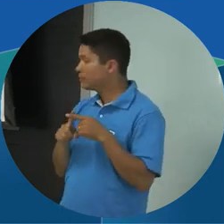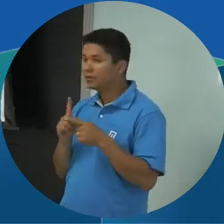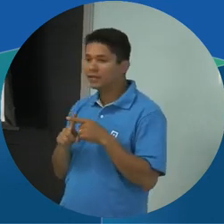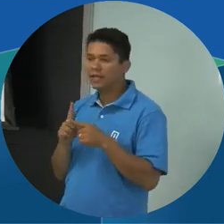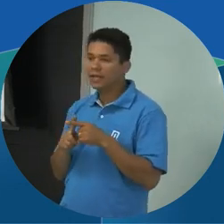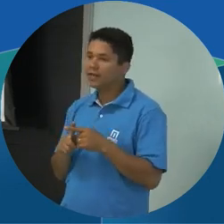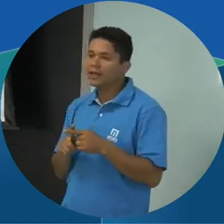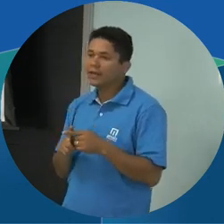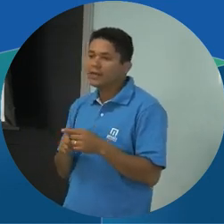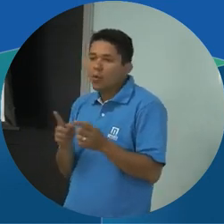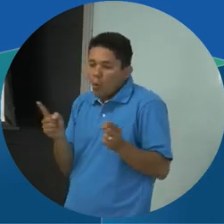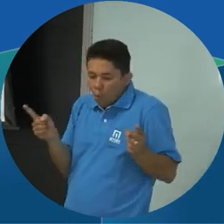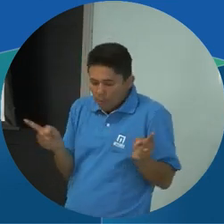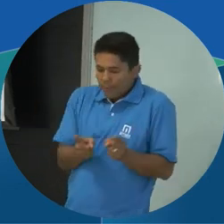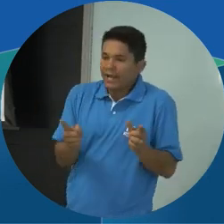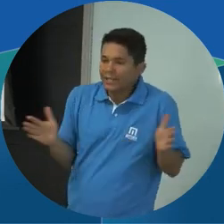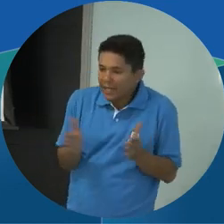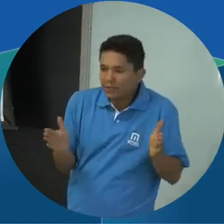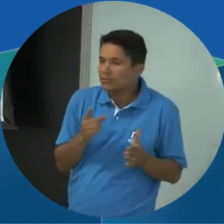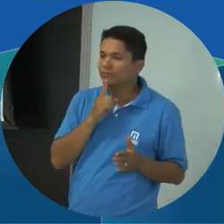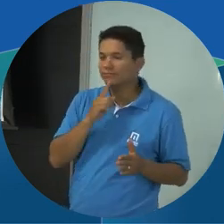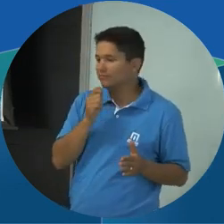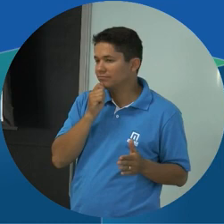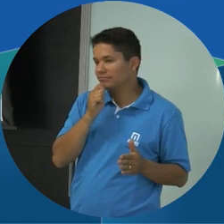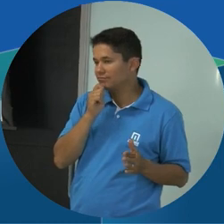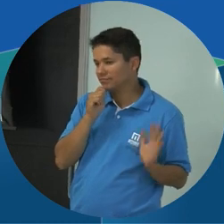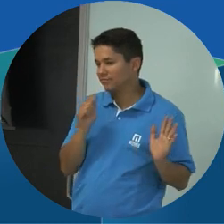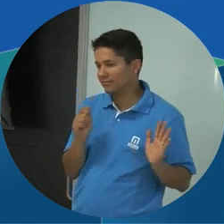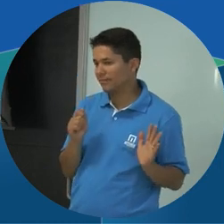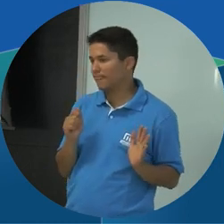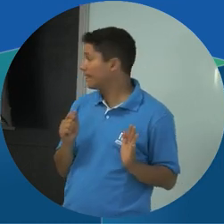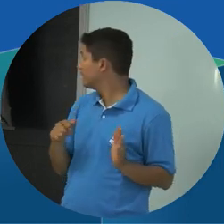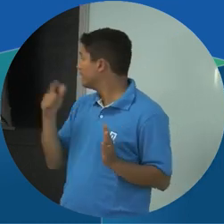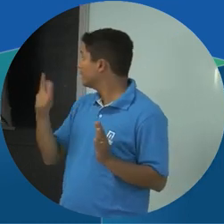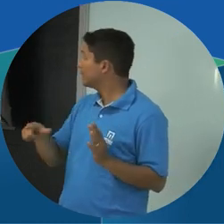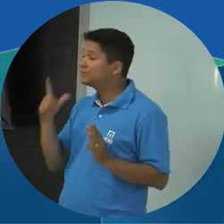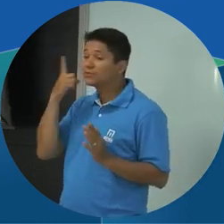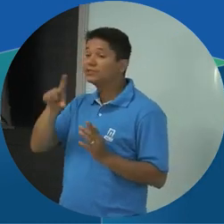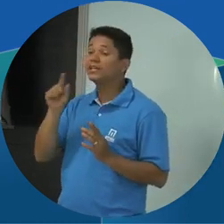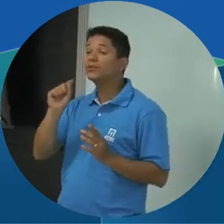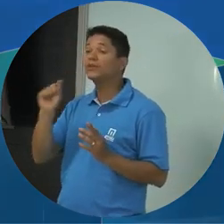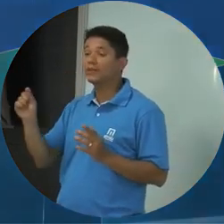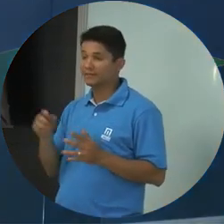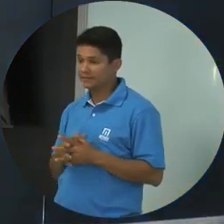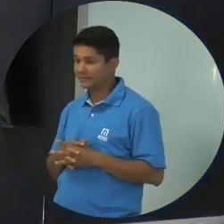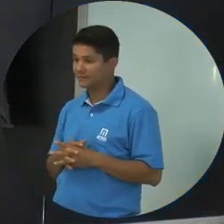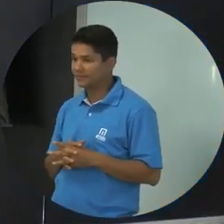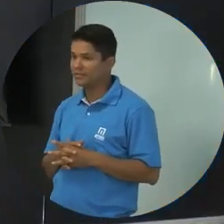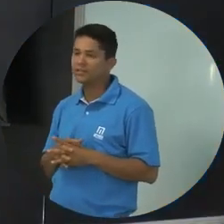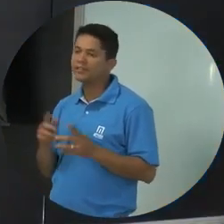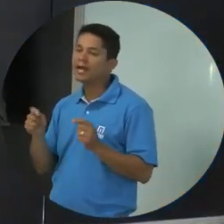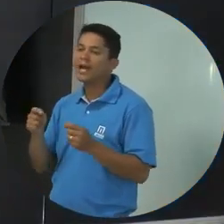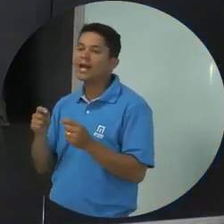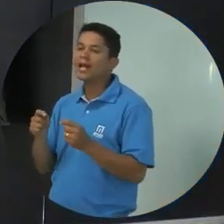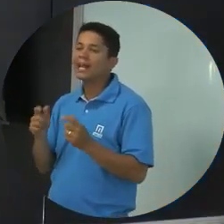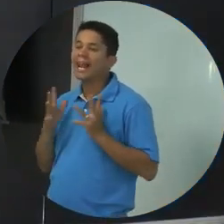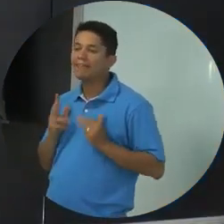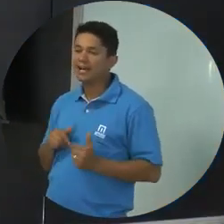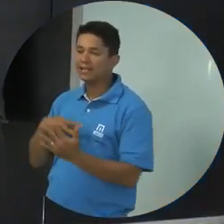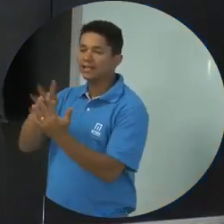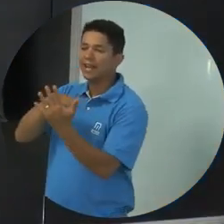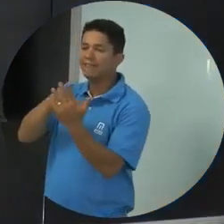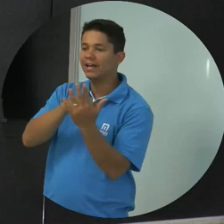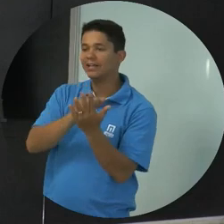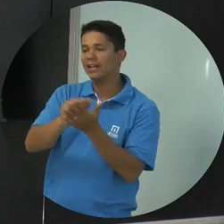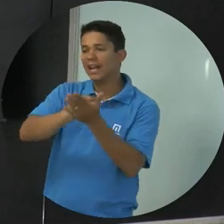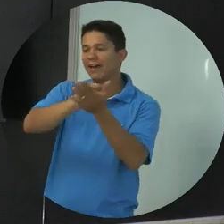não está mais compactado. E o que você consegue obter nessa área aqui? No máximo, uma lavagem. Nessa